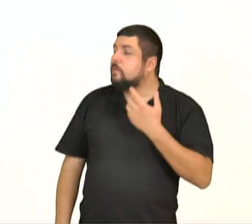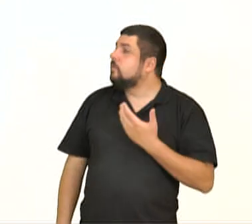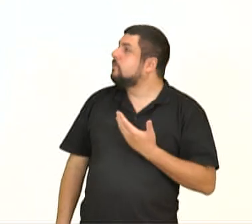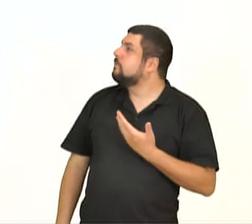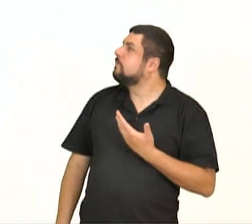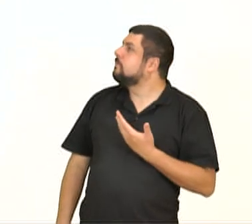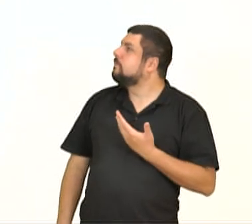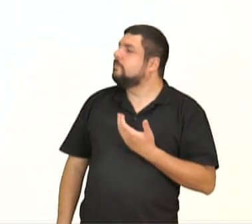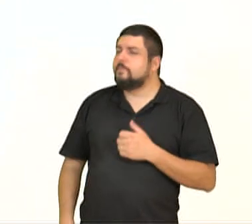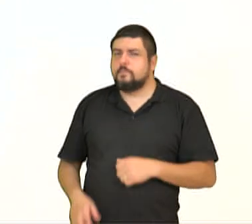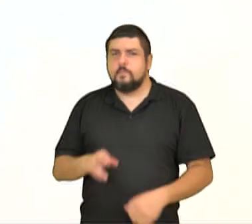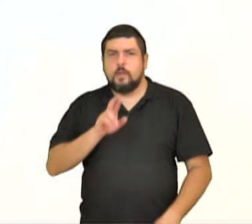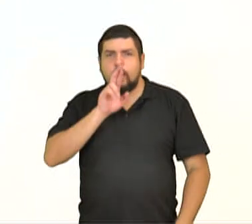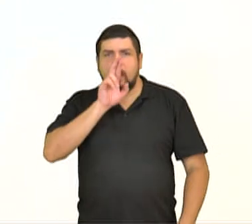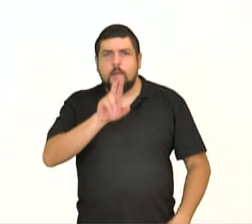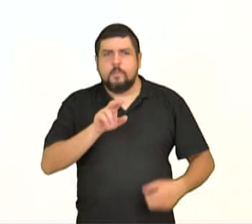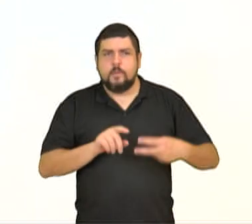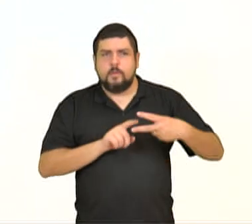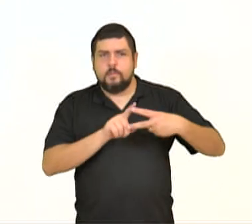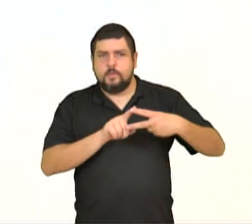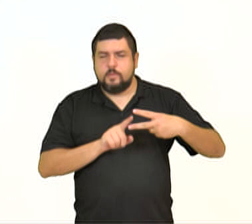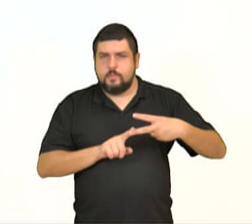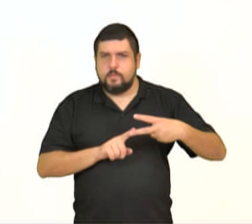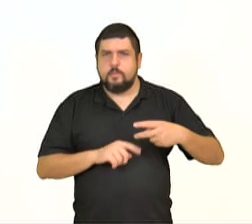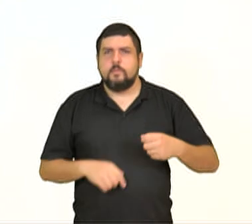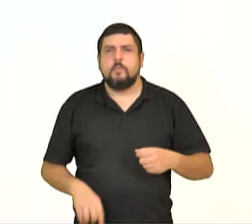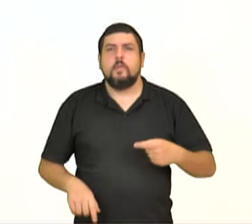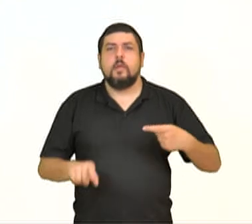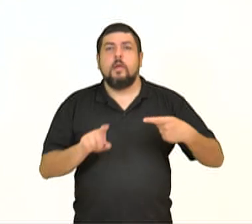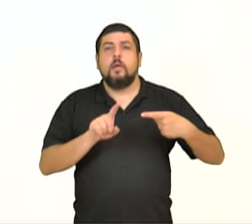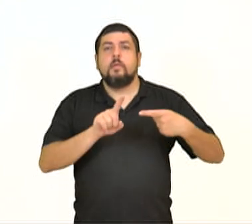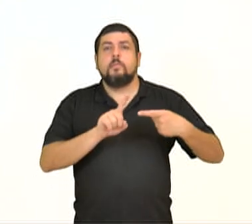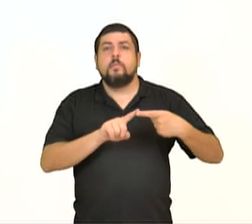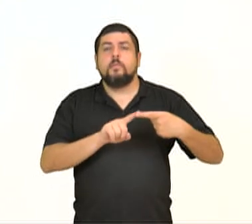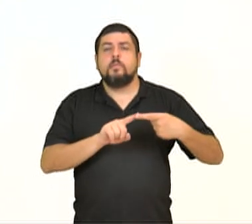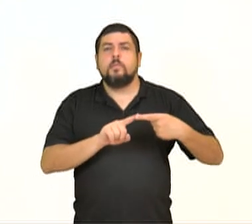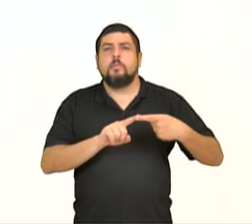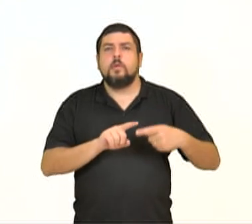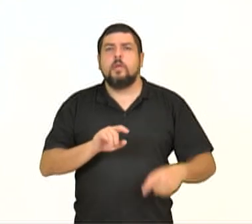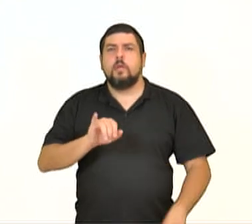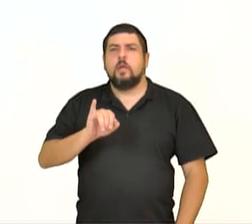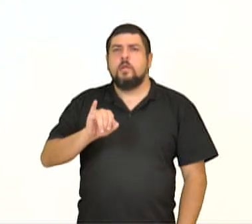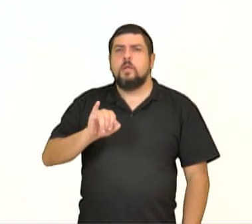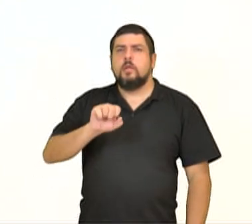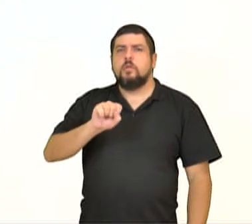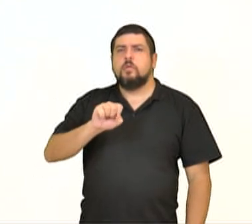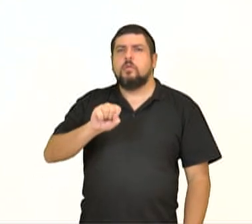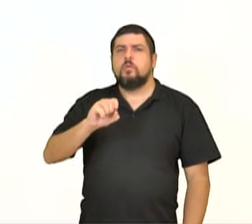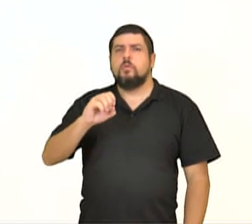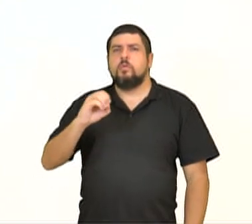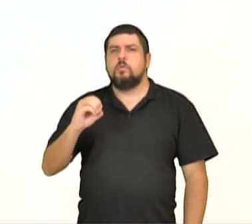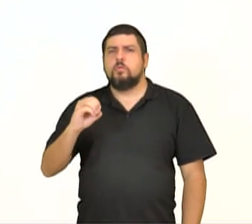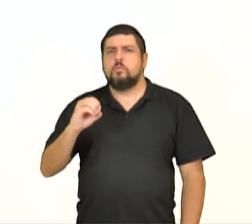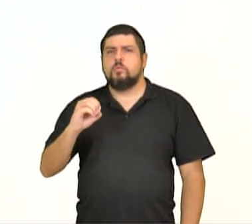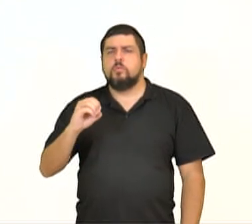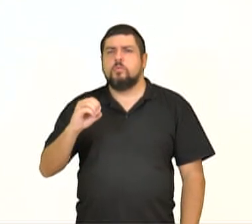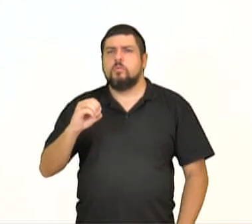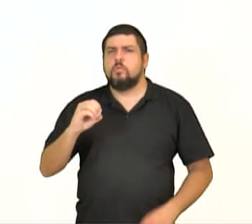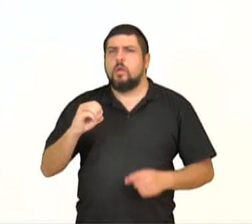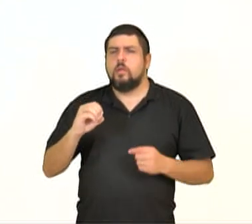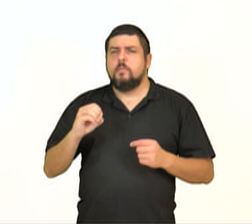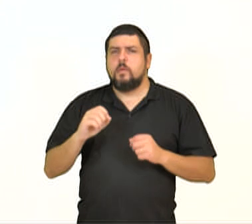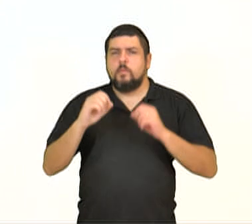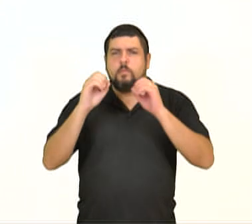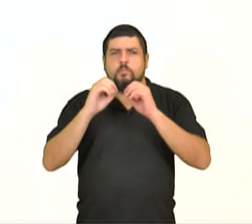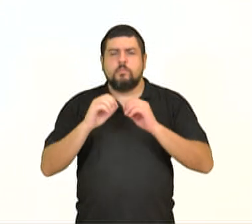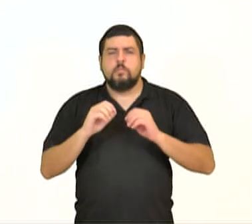de responder duas questões. A que se refere o pronome isso? Opa, vamos retomar aqui a linguagem